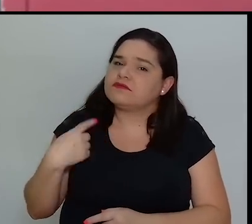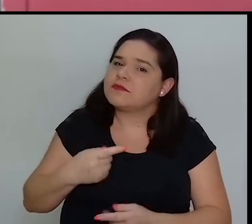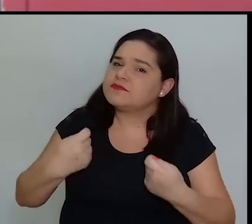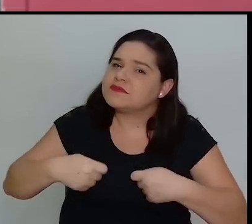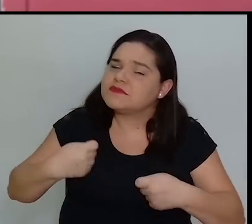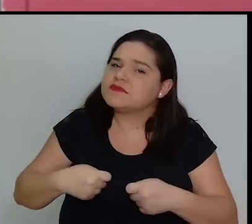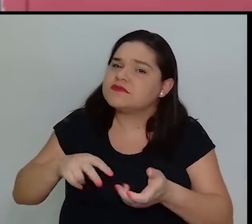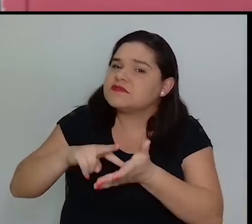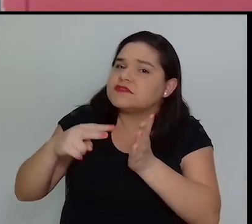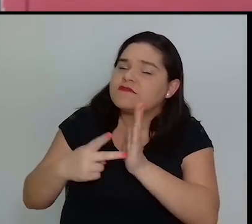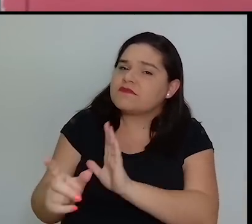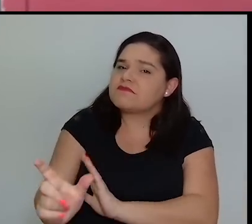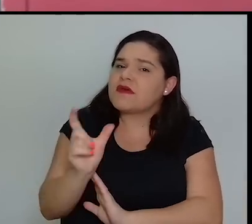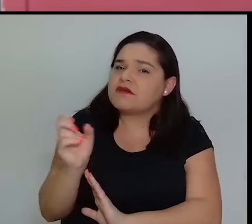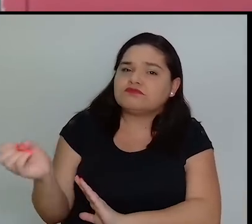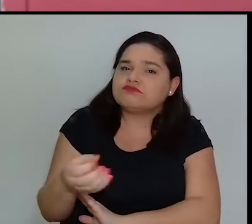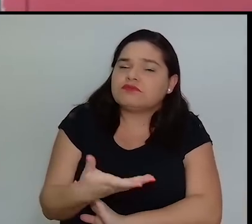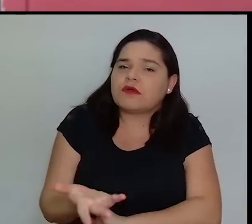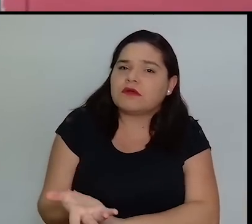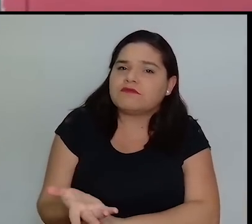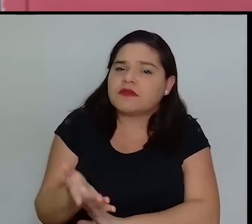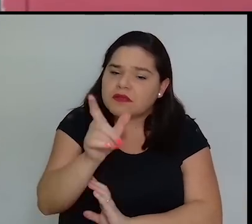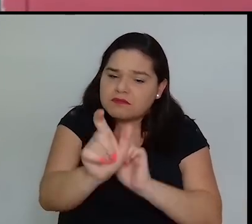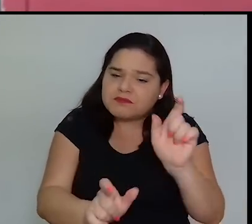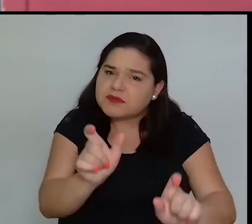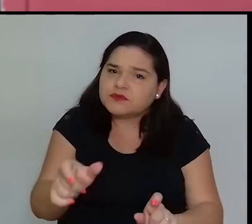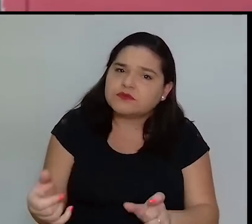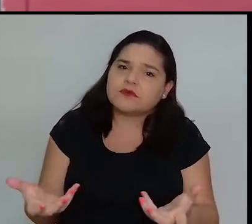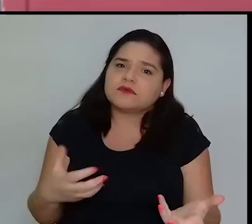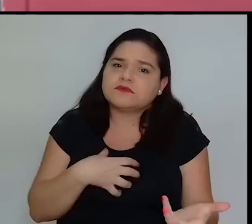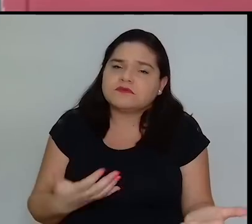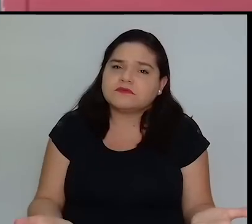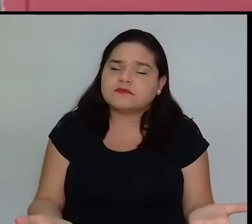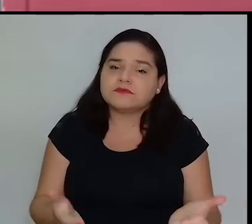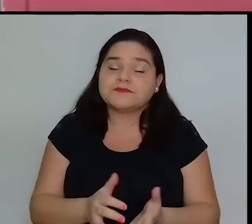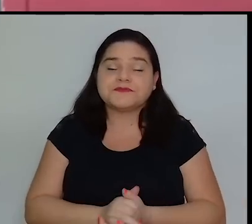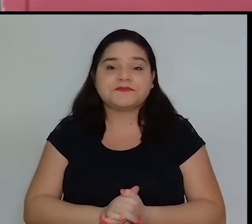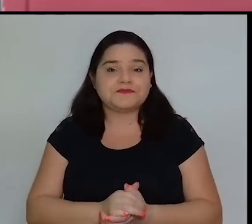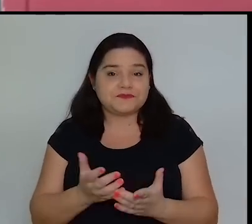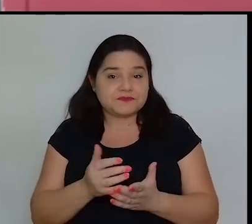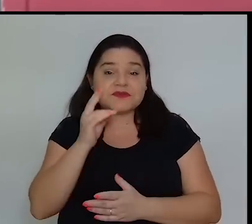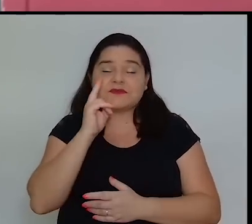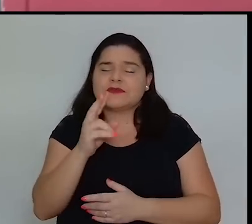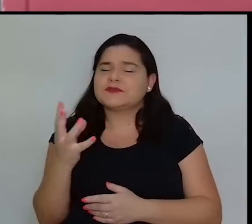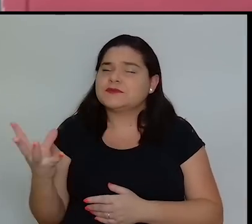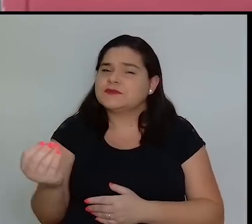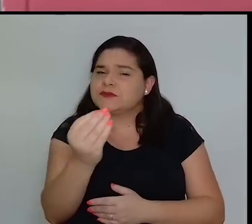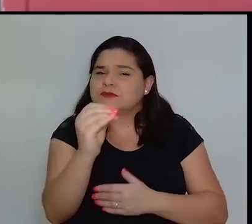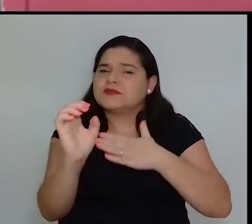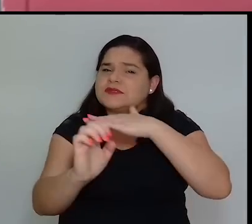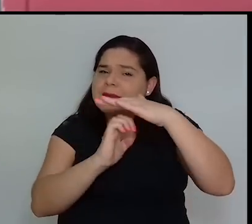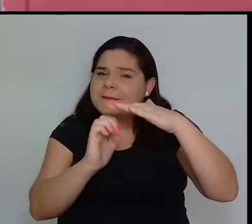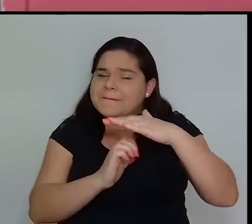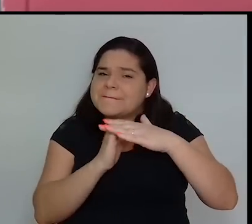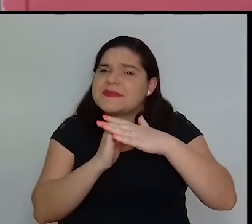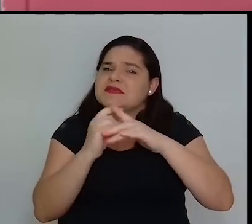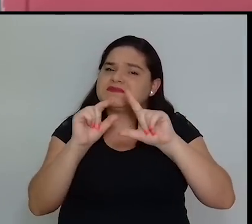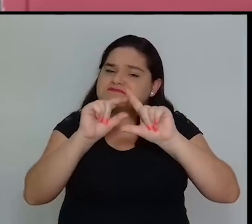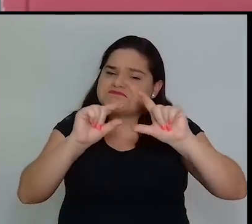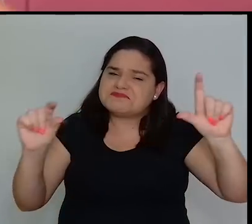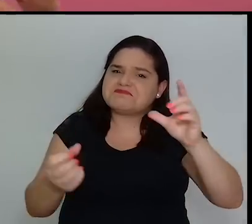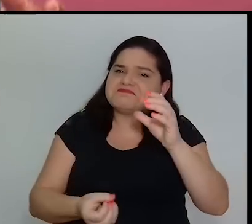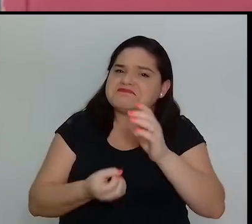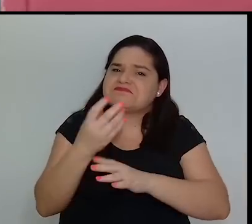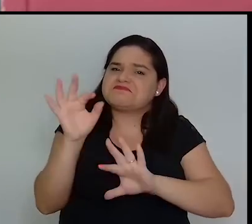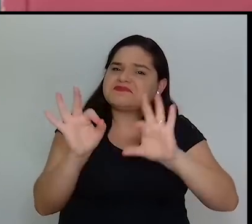precisamos ressignificar esse território esse nome essas pessoas e hoje eu vejo muitas organizações sociais empresas colocando criando